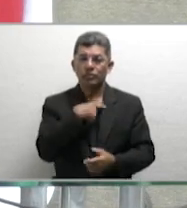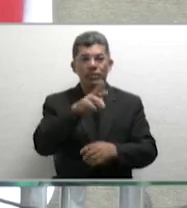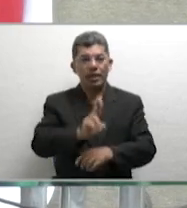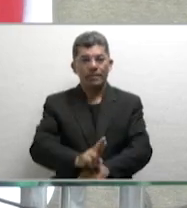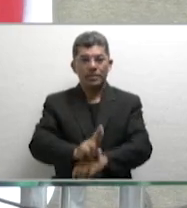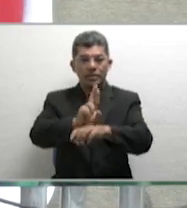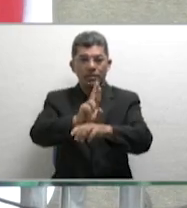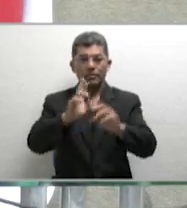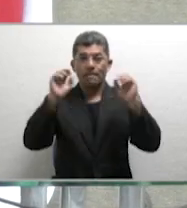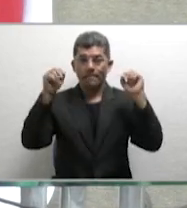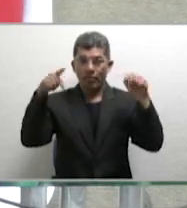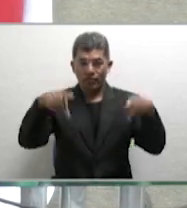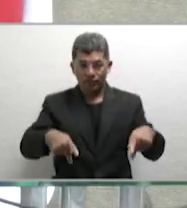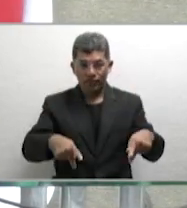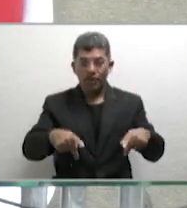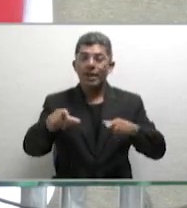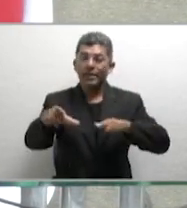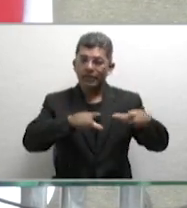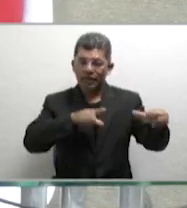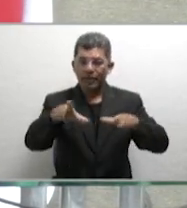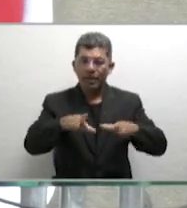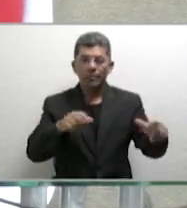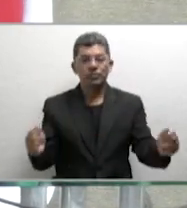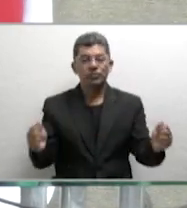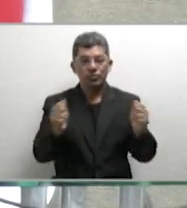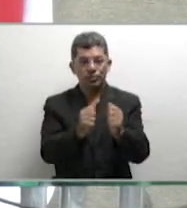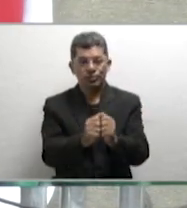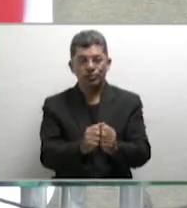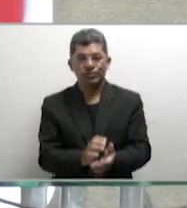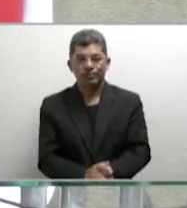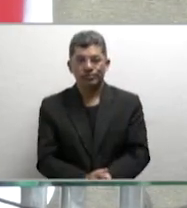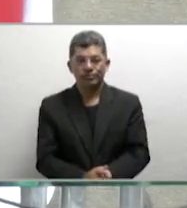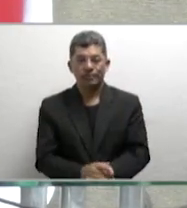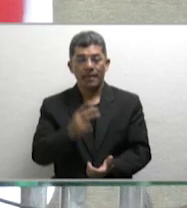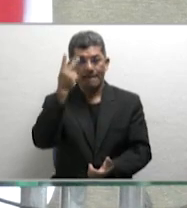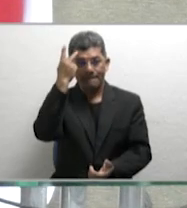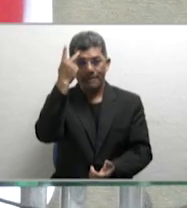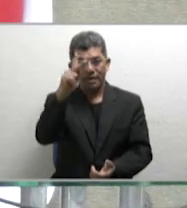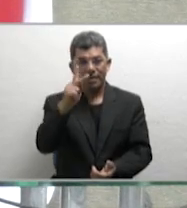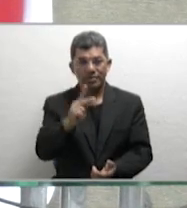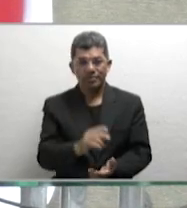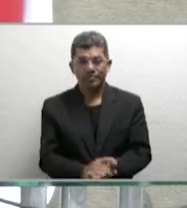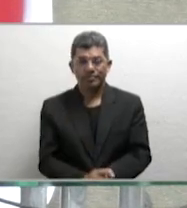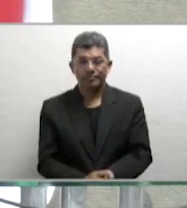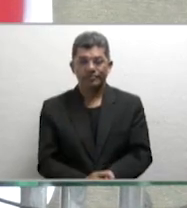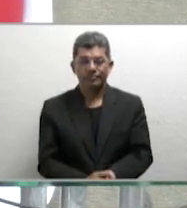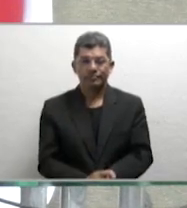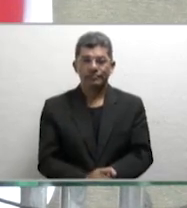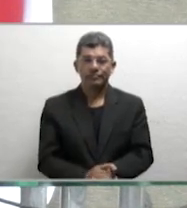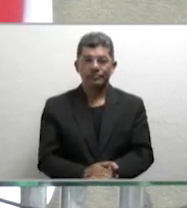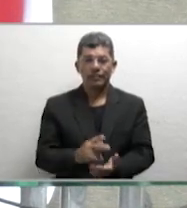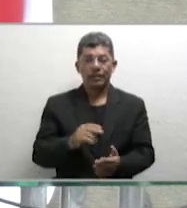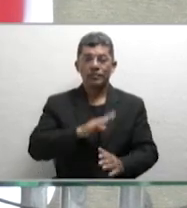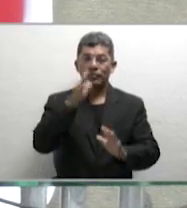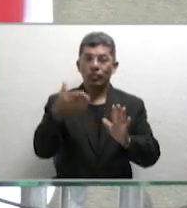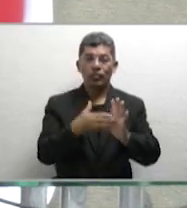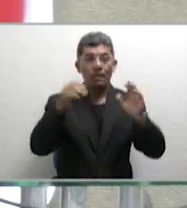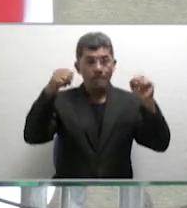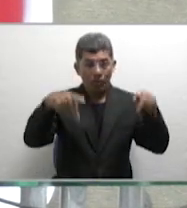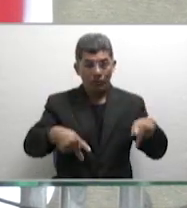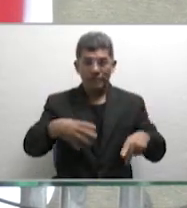representantes do povo e trabalharmos juntos para que a nossa população